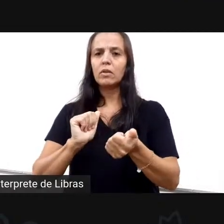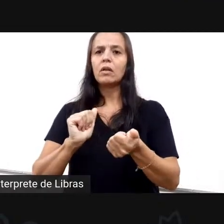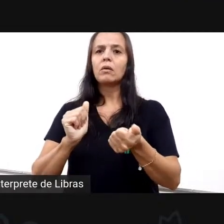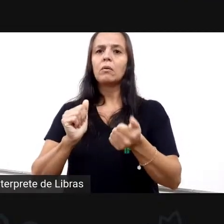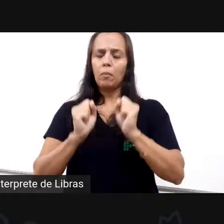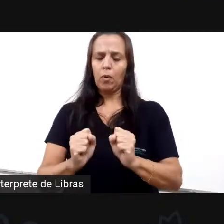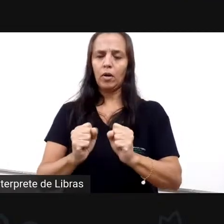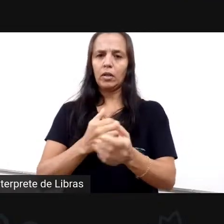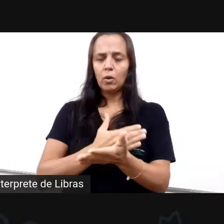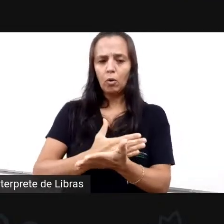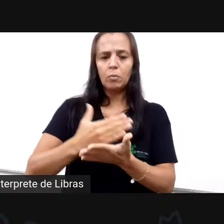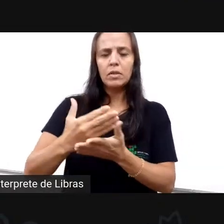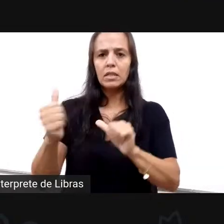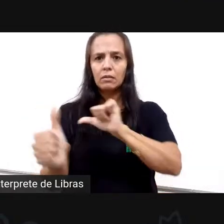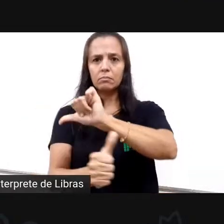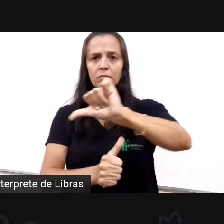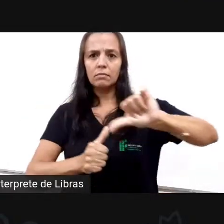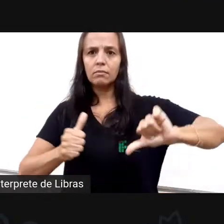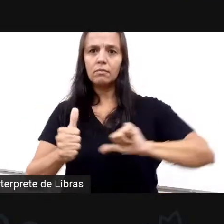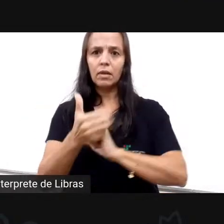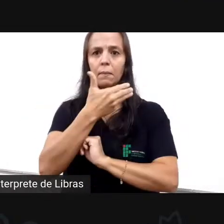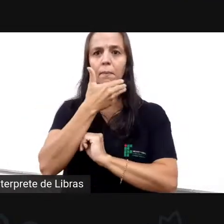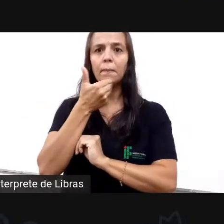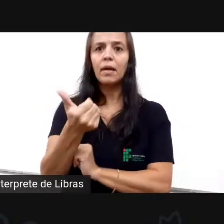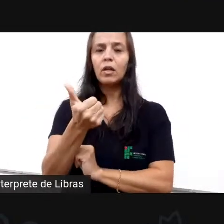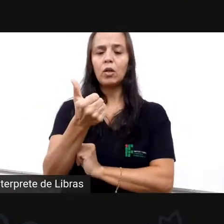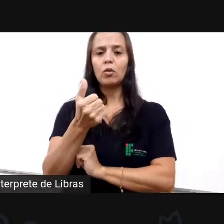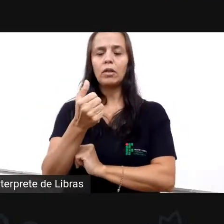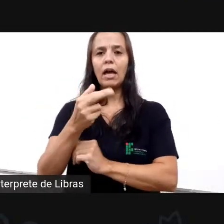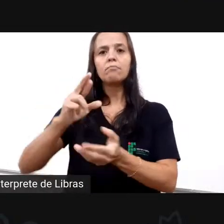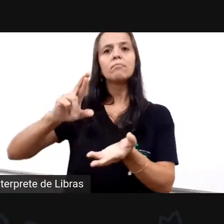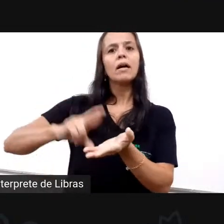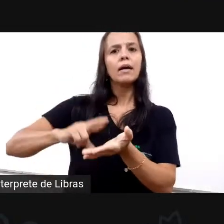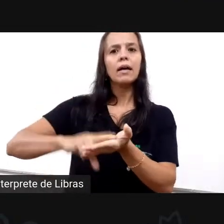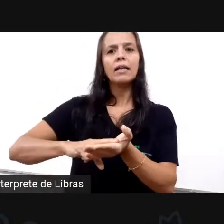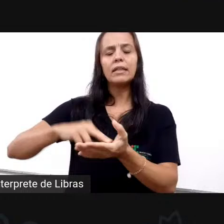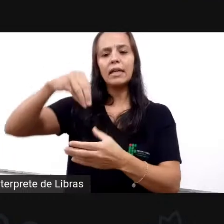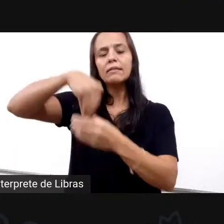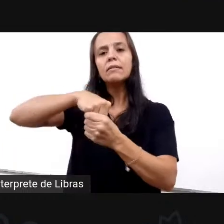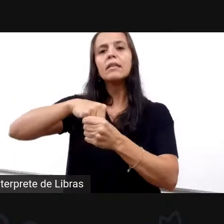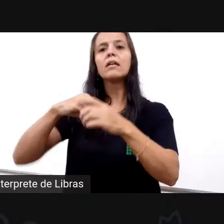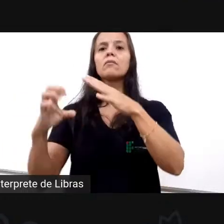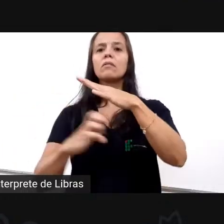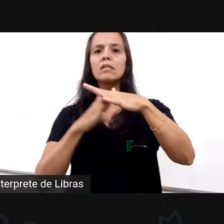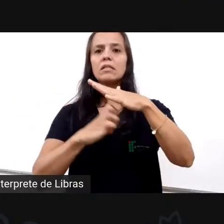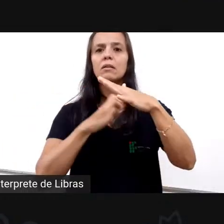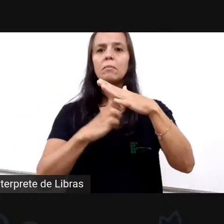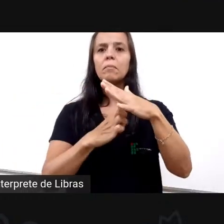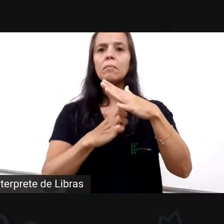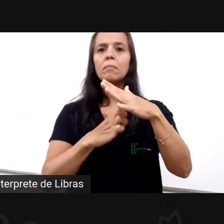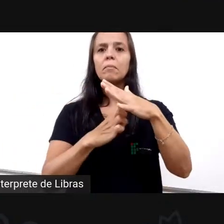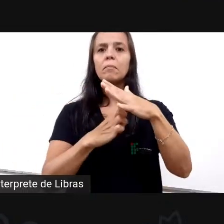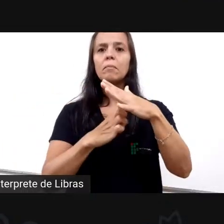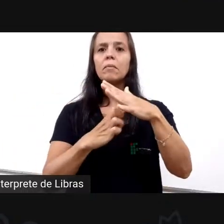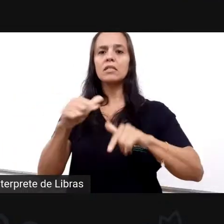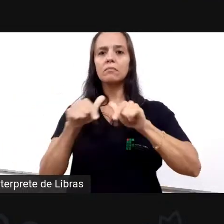de transformar e melhorar a realidade das empresas e organizações onde estão